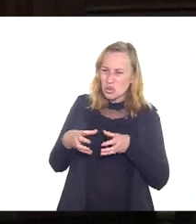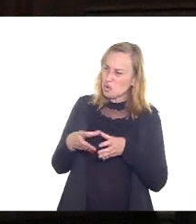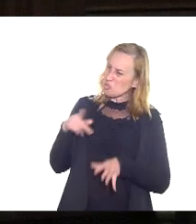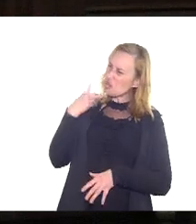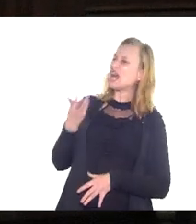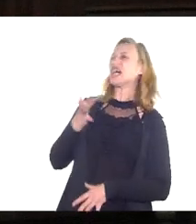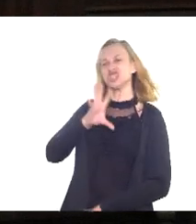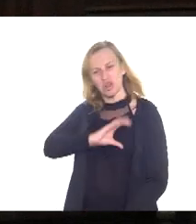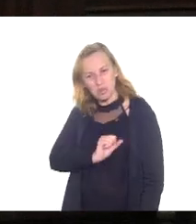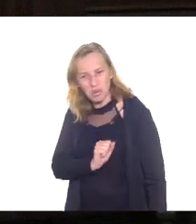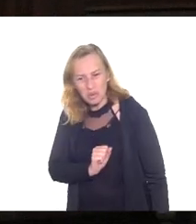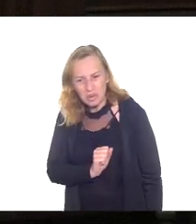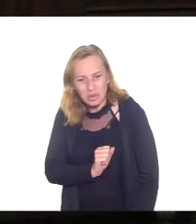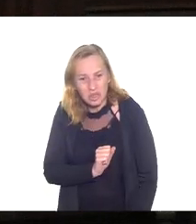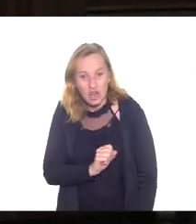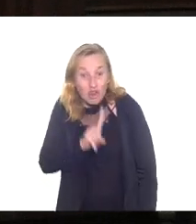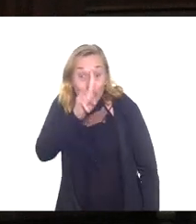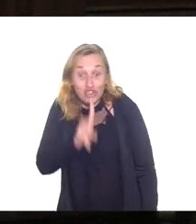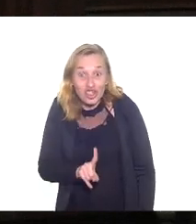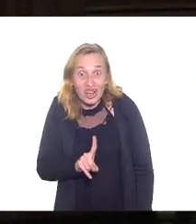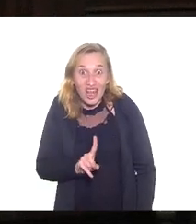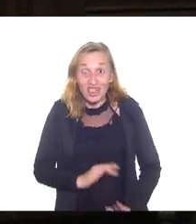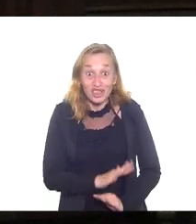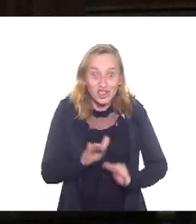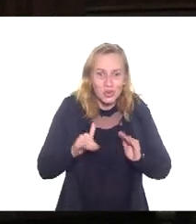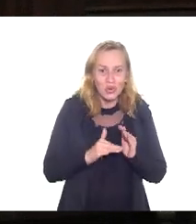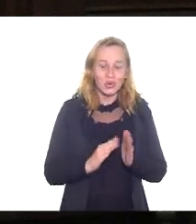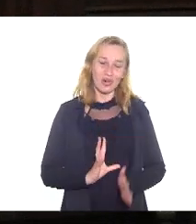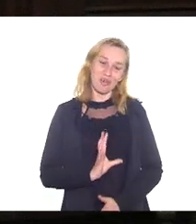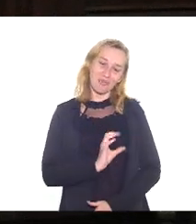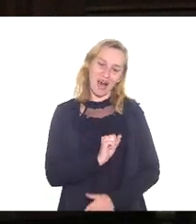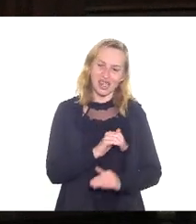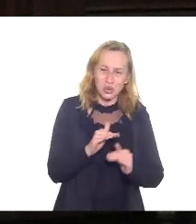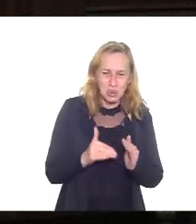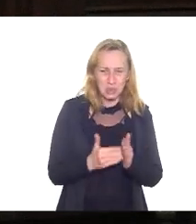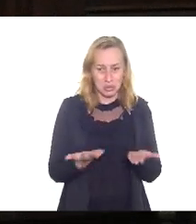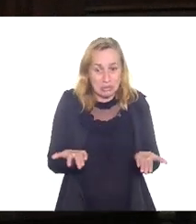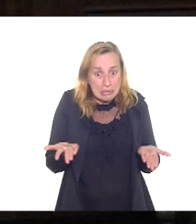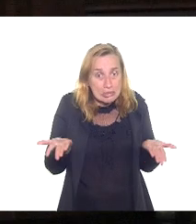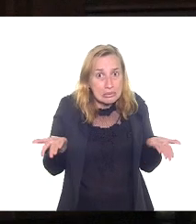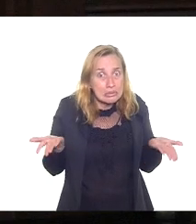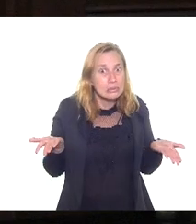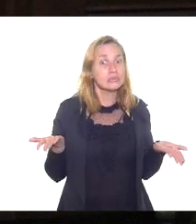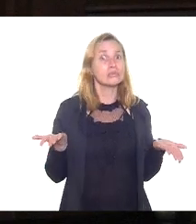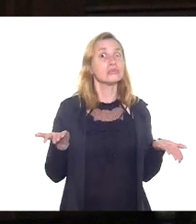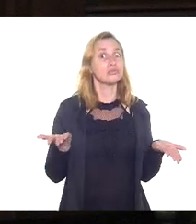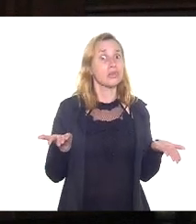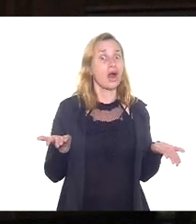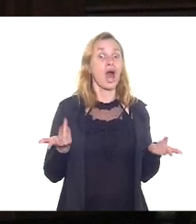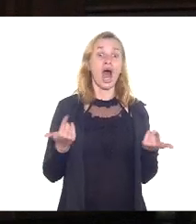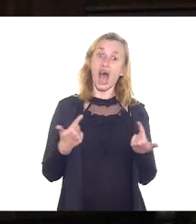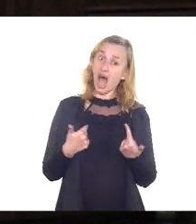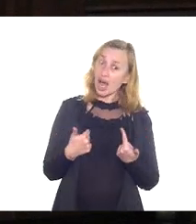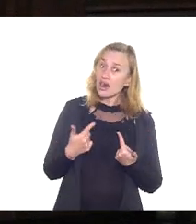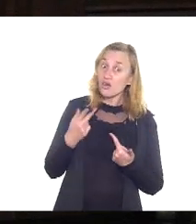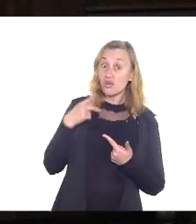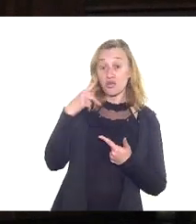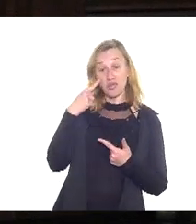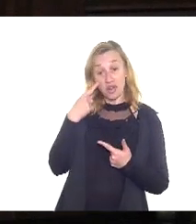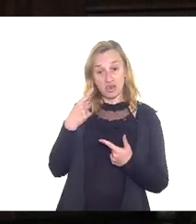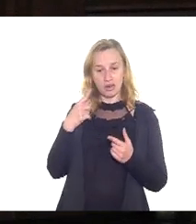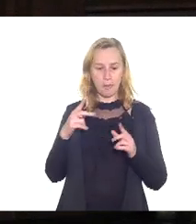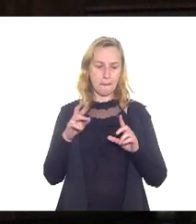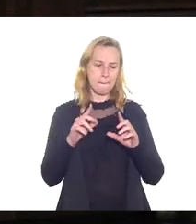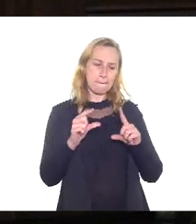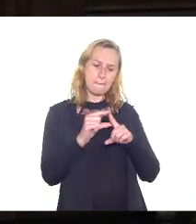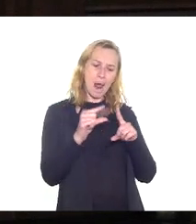amor? O direito de todos amarem a todos. Aí eu me deparo com a palavra